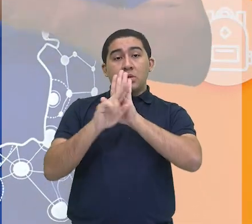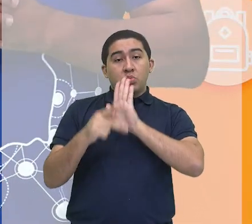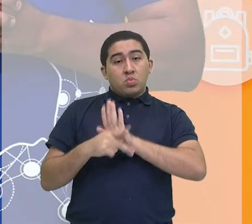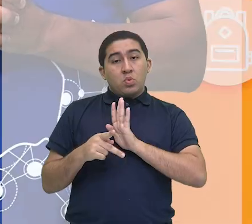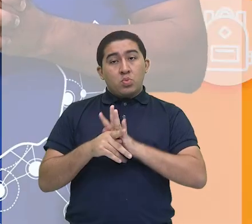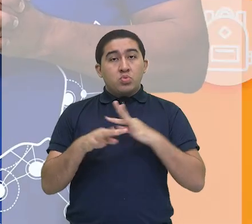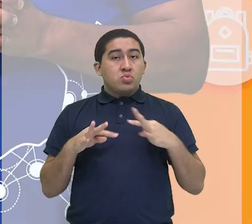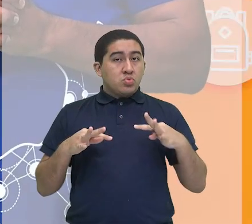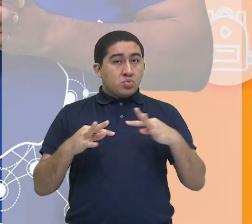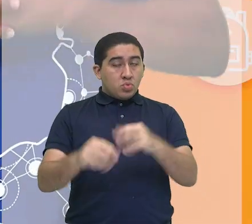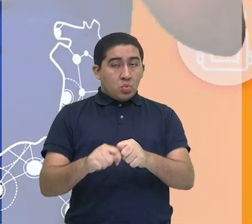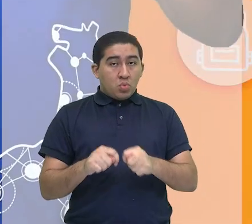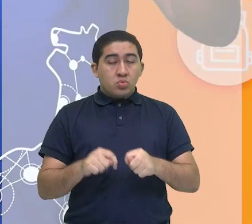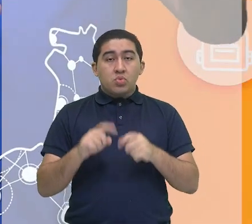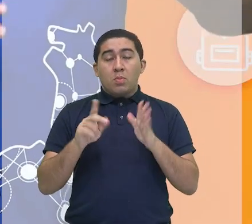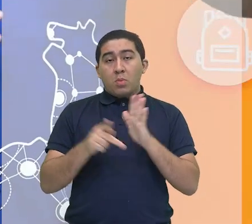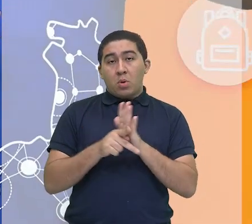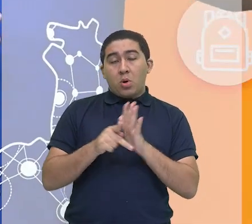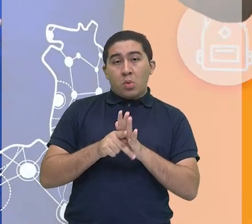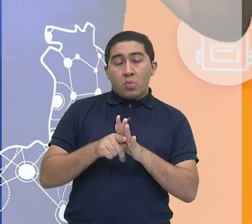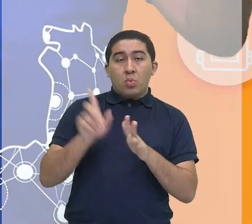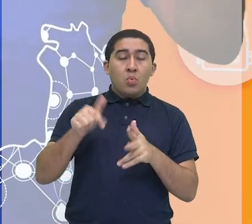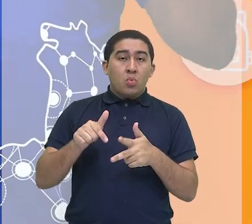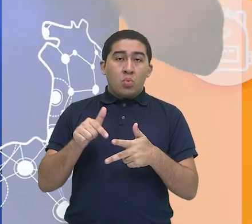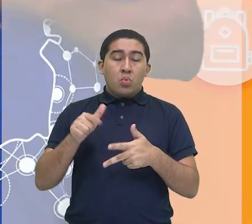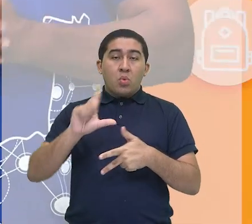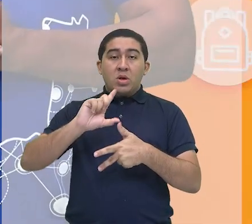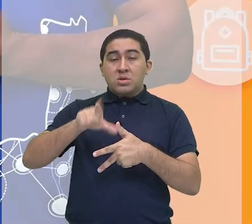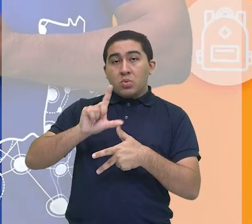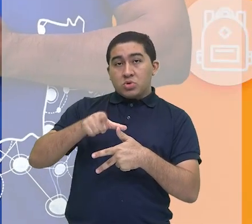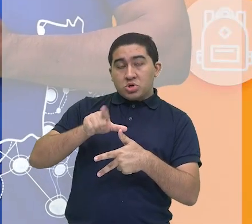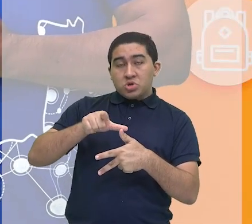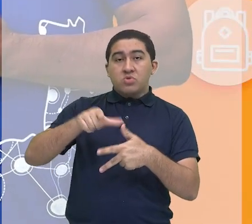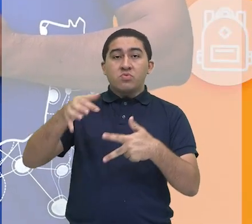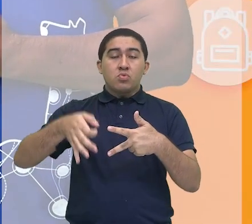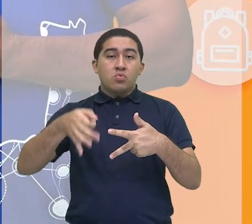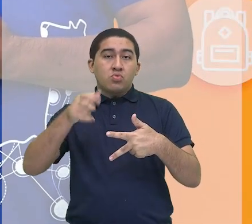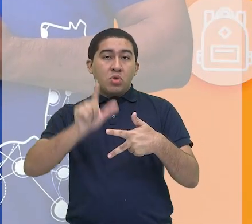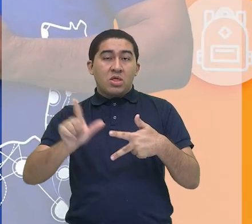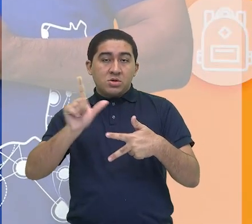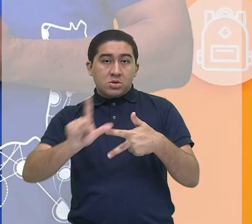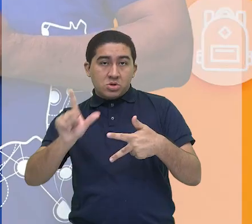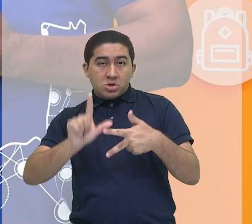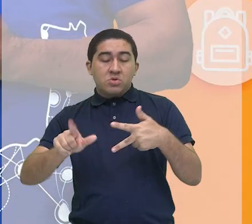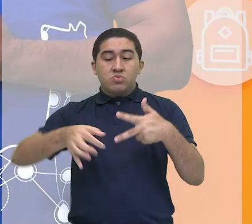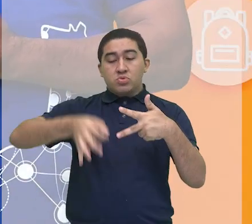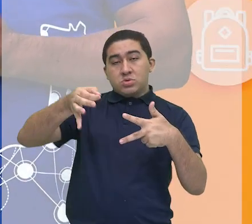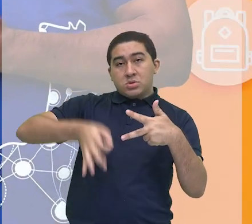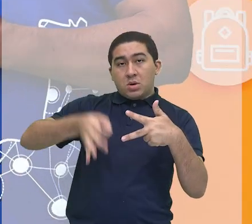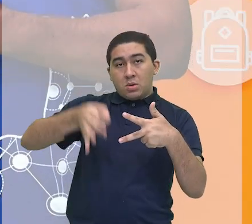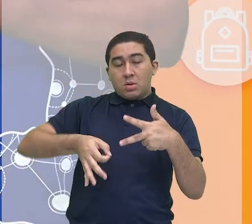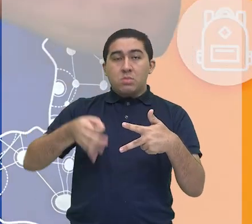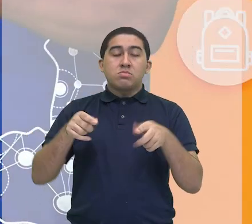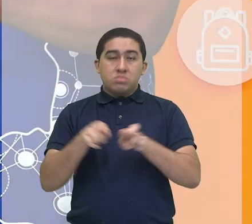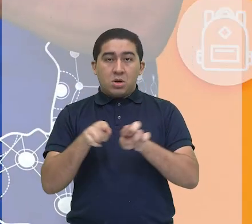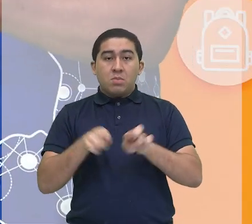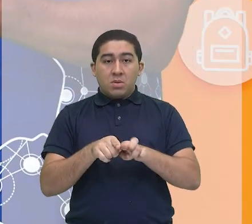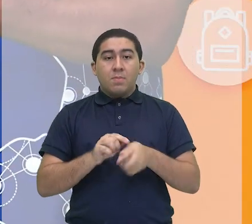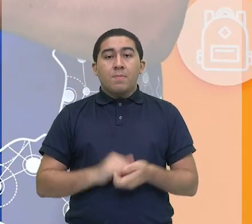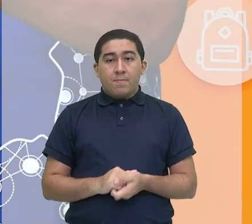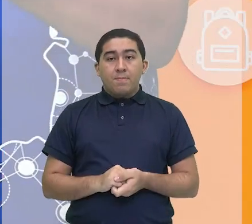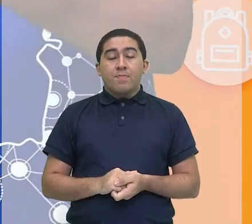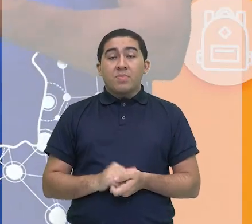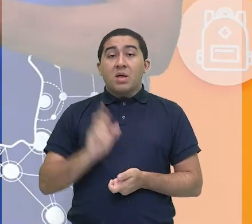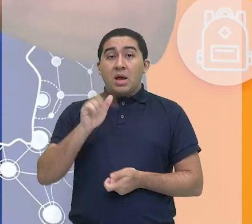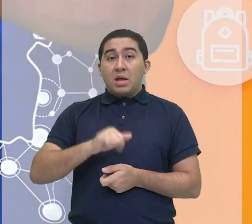né, constituídos, o executivo, o legislativo, principalmente, que nós elegemos, né, nós escolhemos, e essas